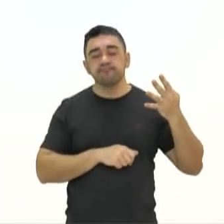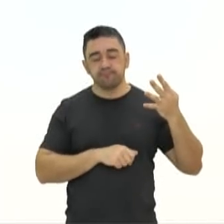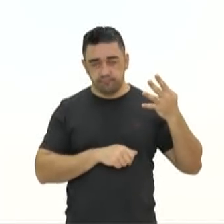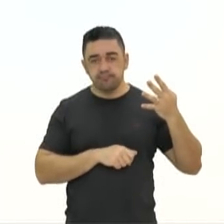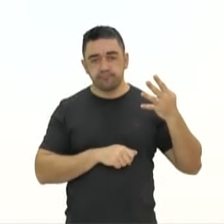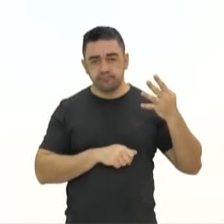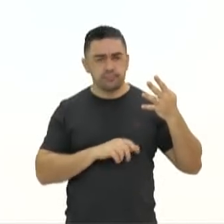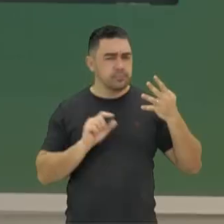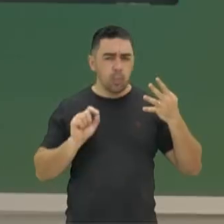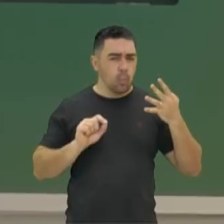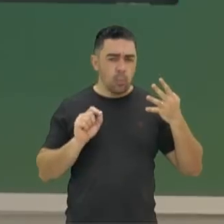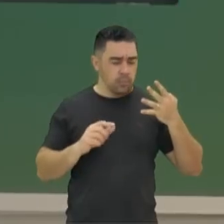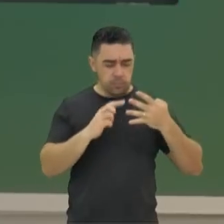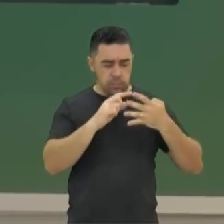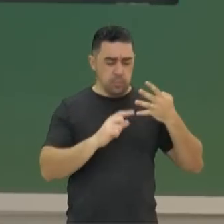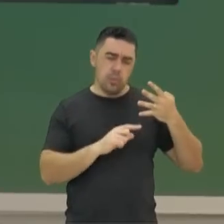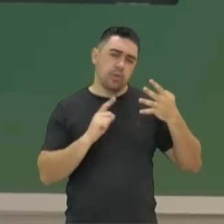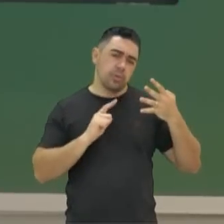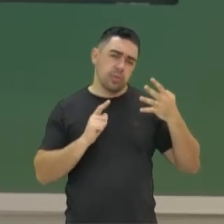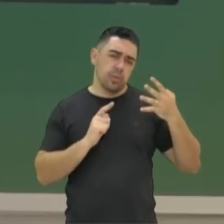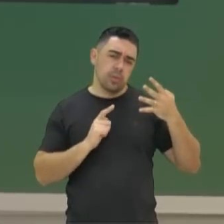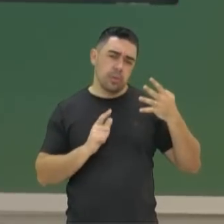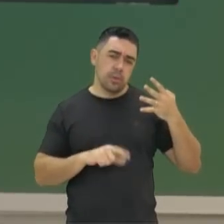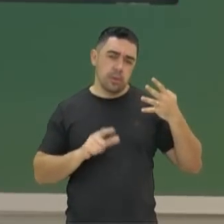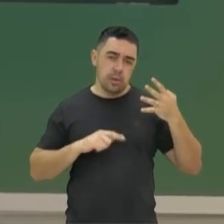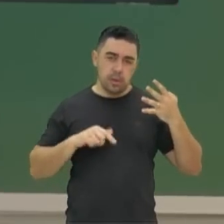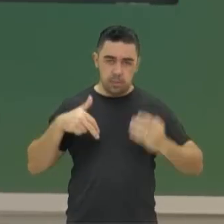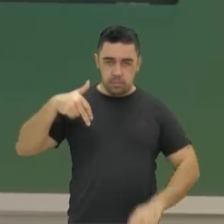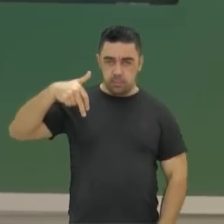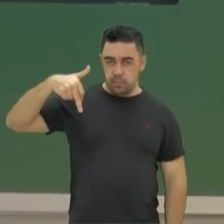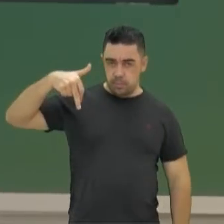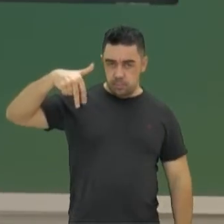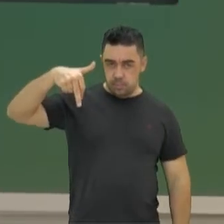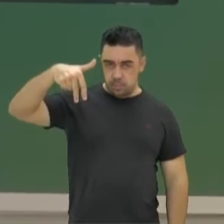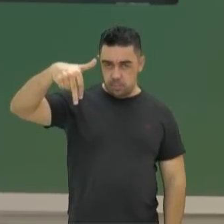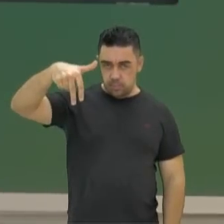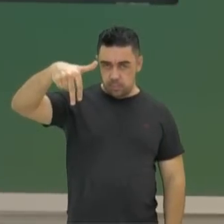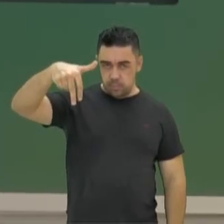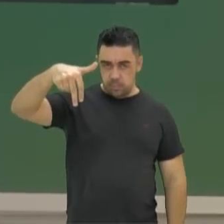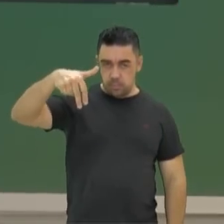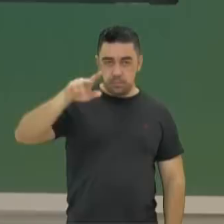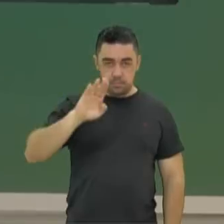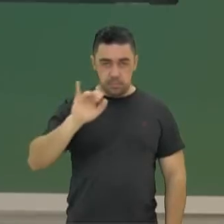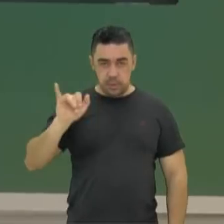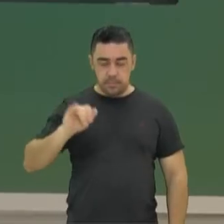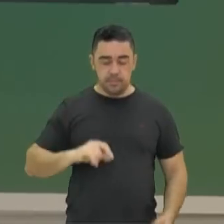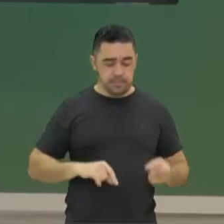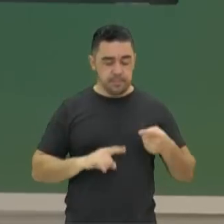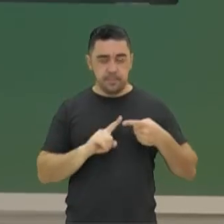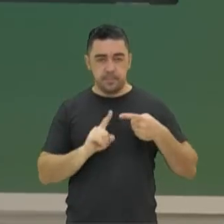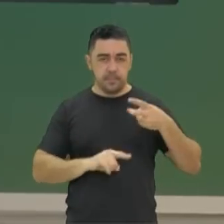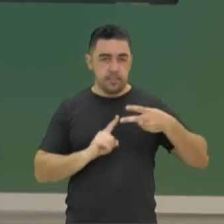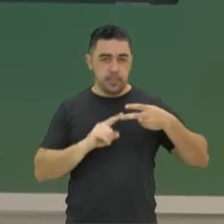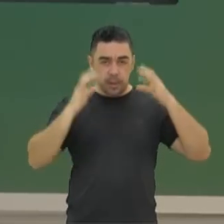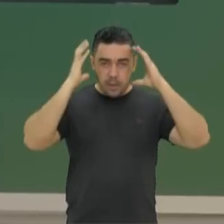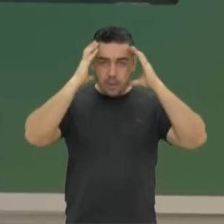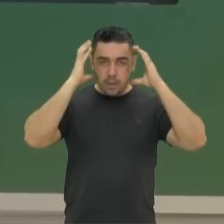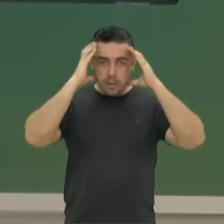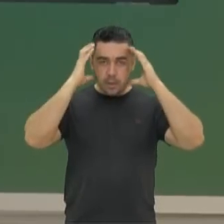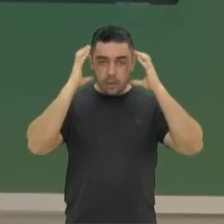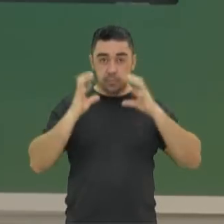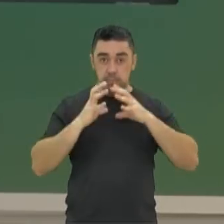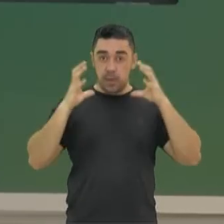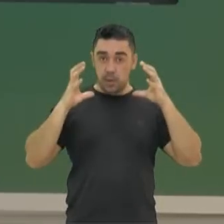diferente. O que todas elas tinham em comum? Bipedalismo, então andavam sobre 2 patas, volume craniano maior do que